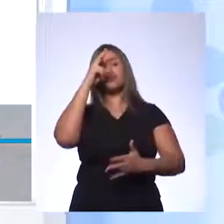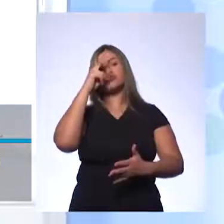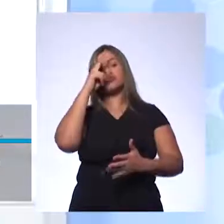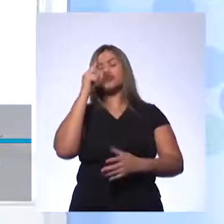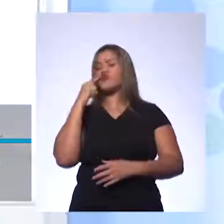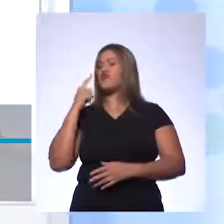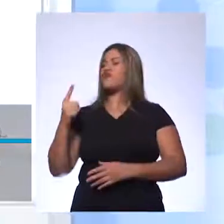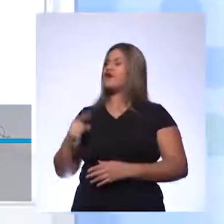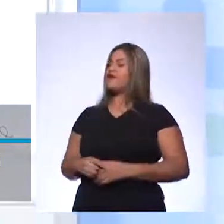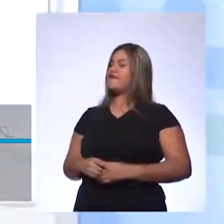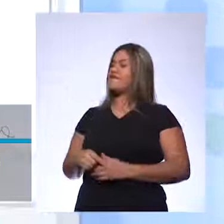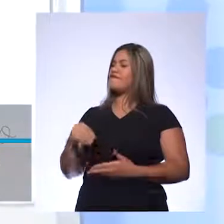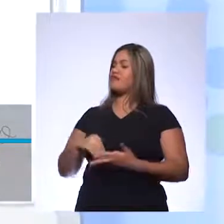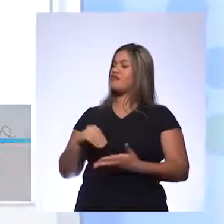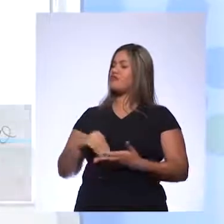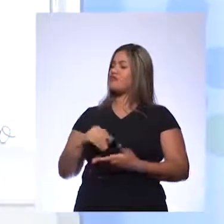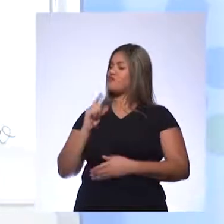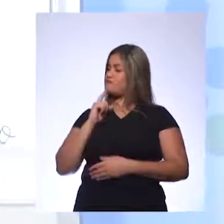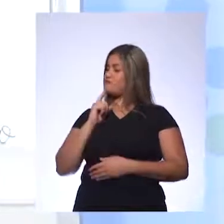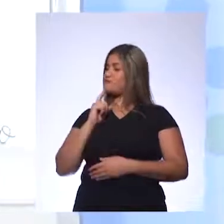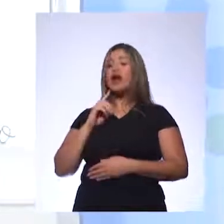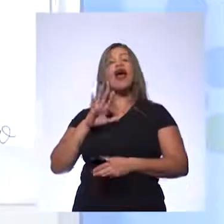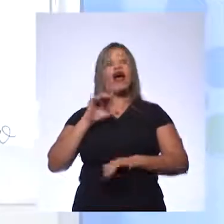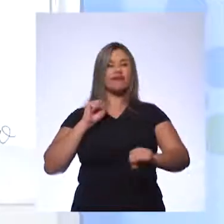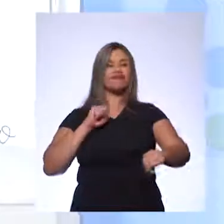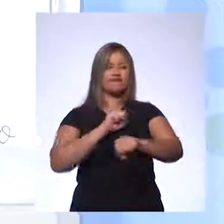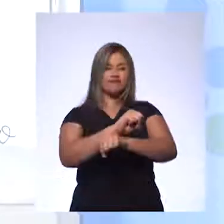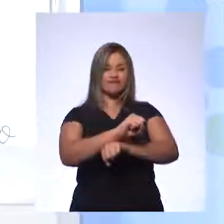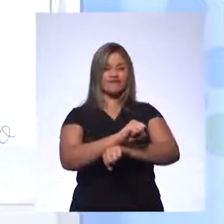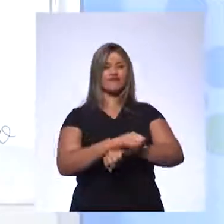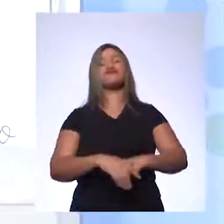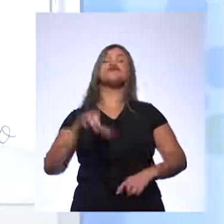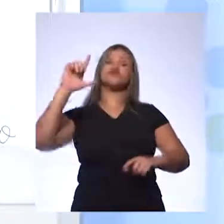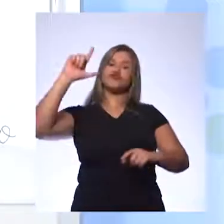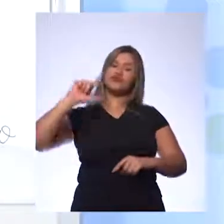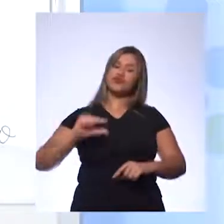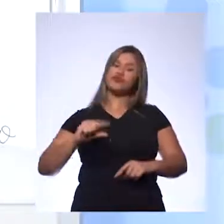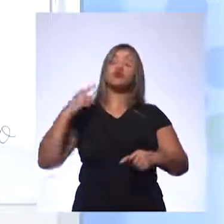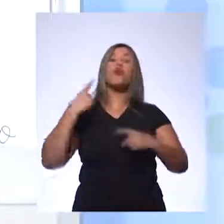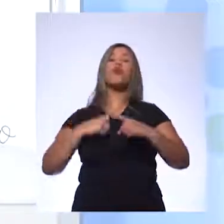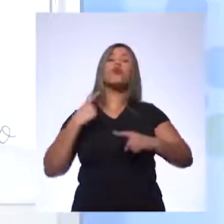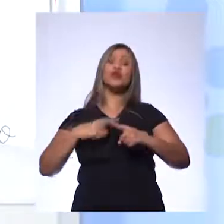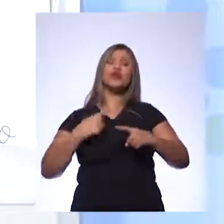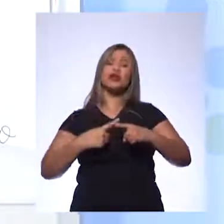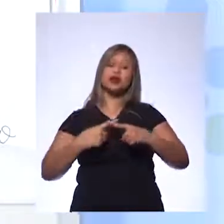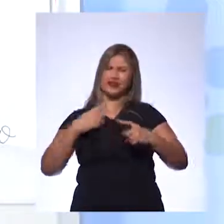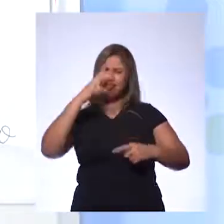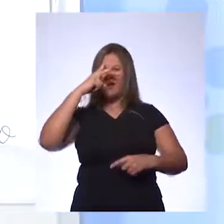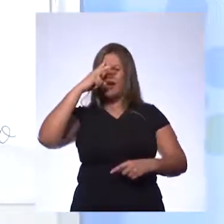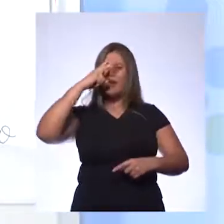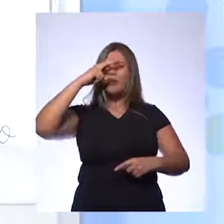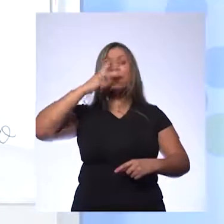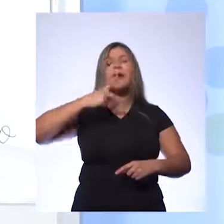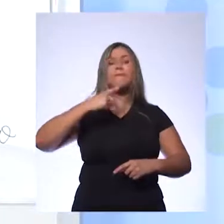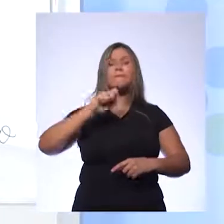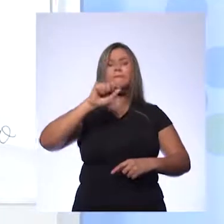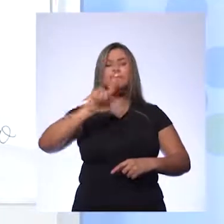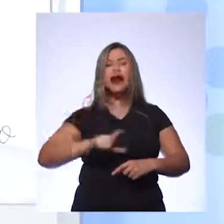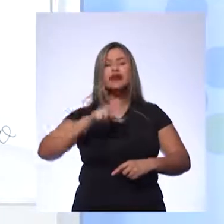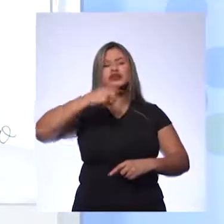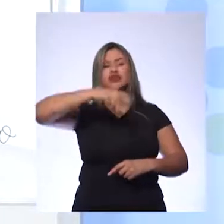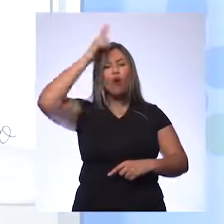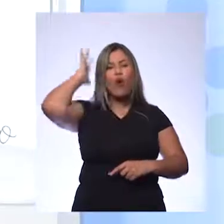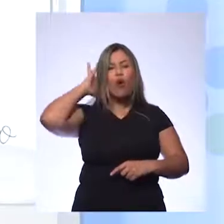O tópico de Fora ao escravismo a diminuir o escravismo porque vocês se lembram da pax romana